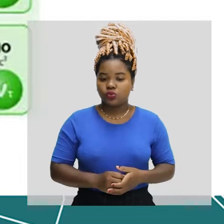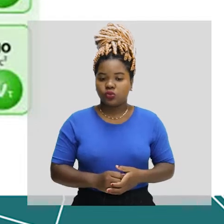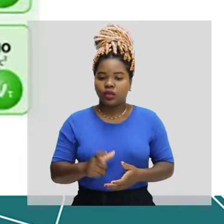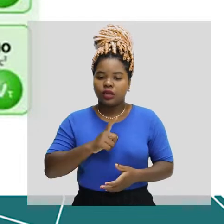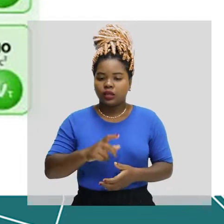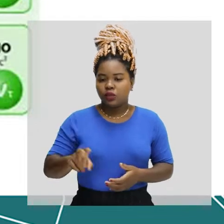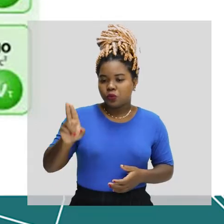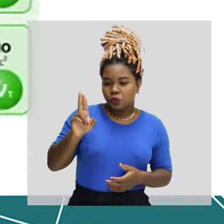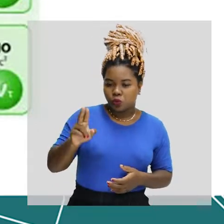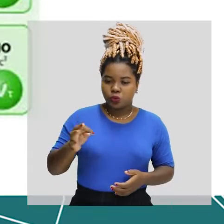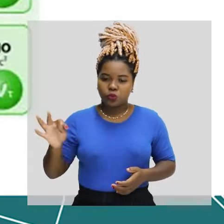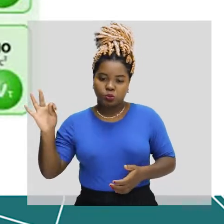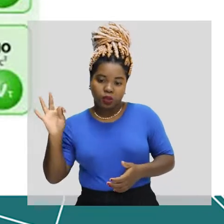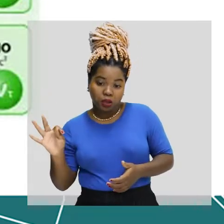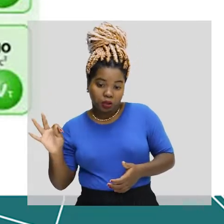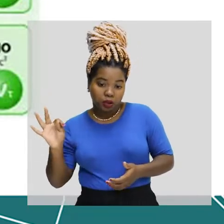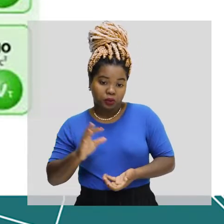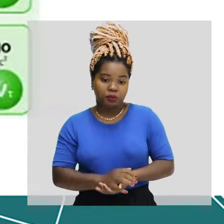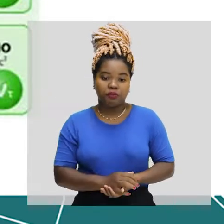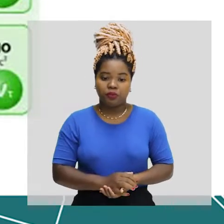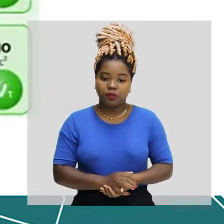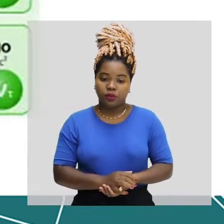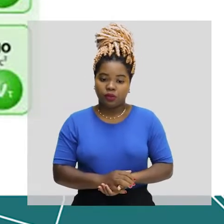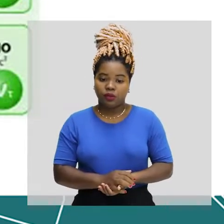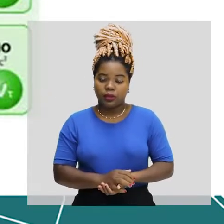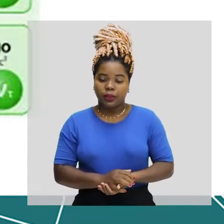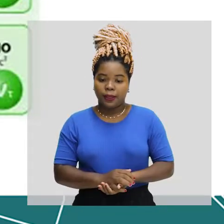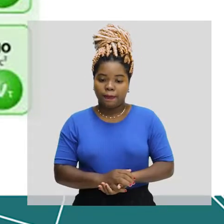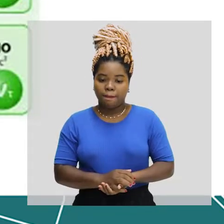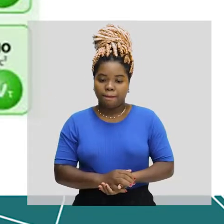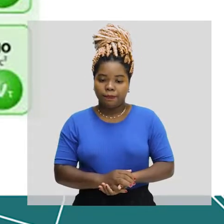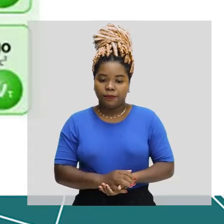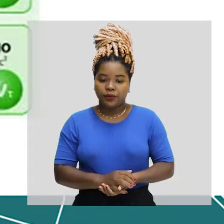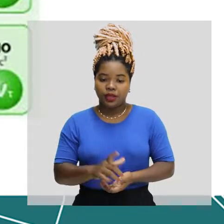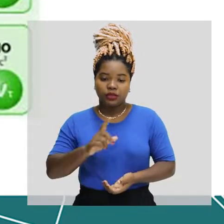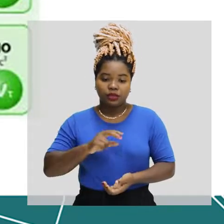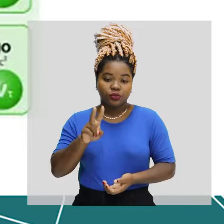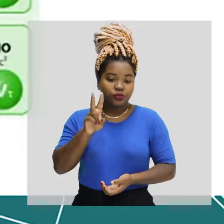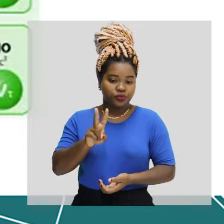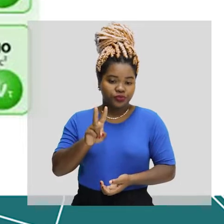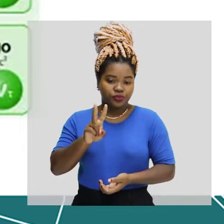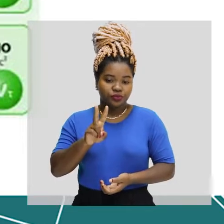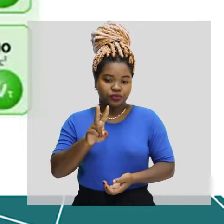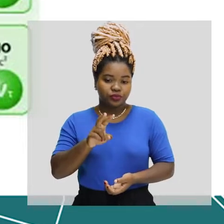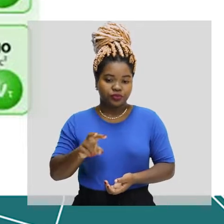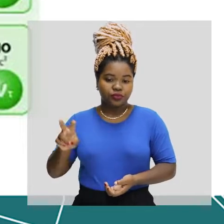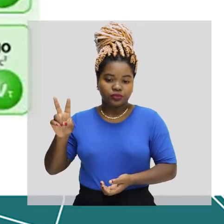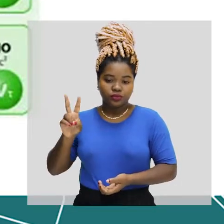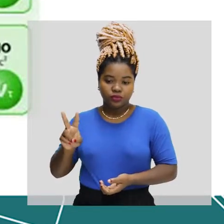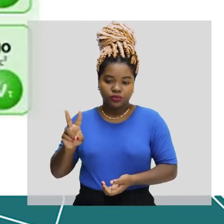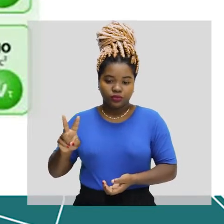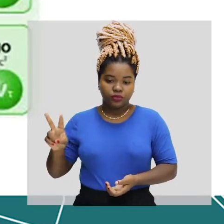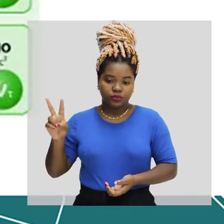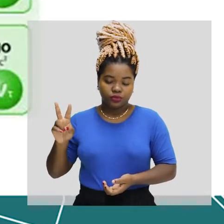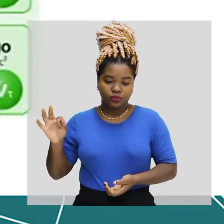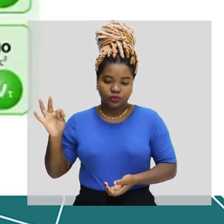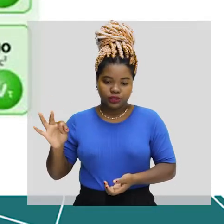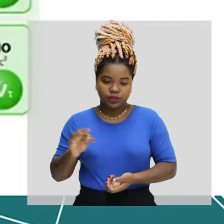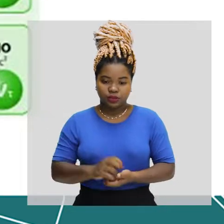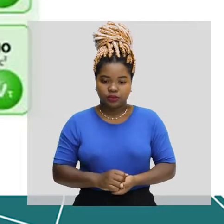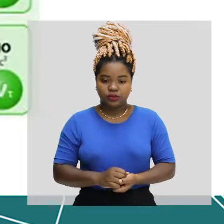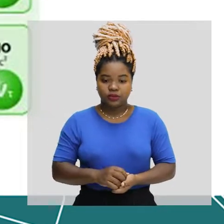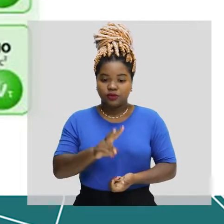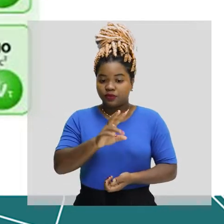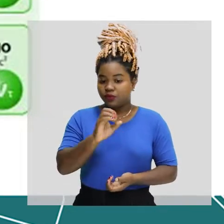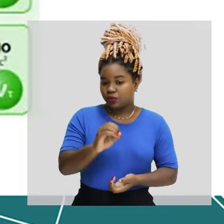por aí vai, tá certo? Olha o elétron, o neutrino de cada um deles. Ó. O elétron neutrino, a carga é zero. Né?